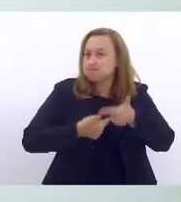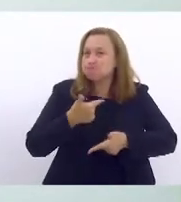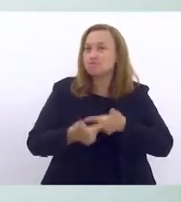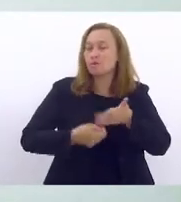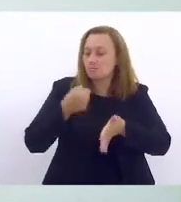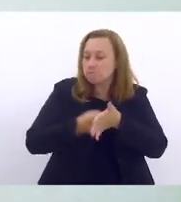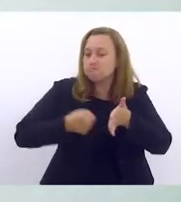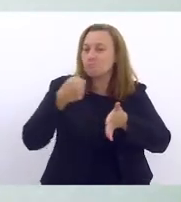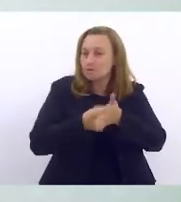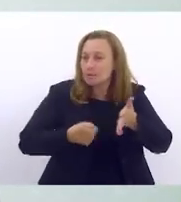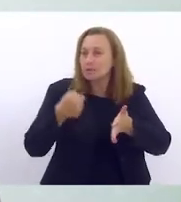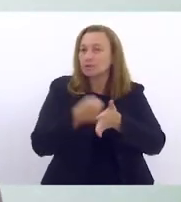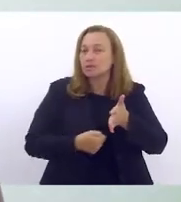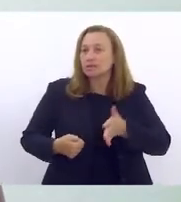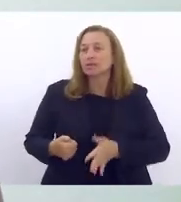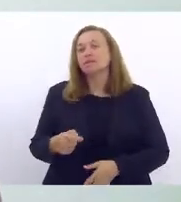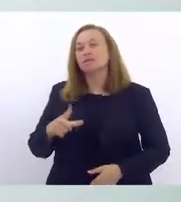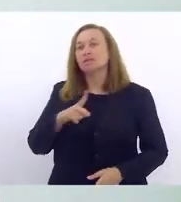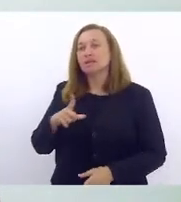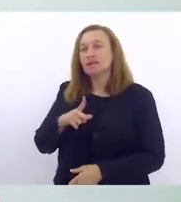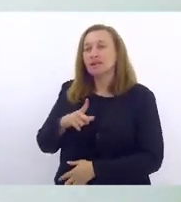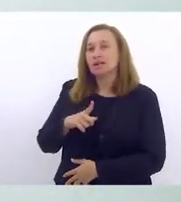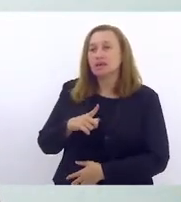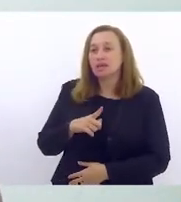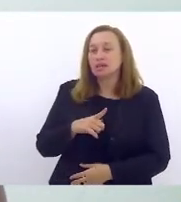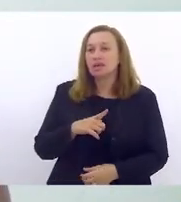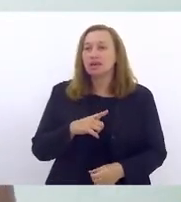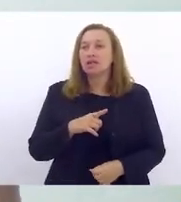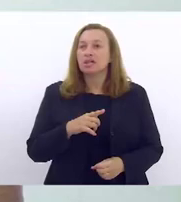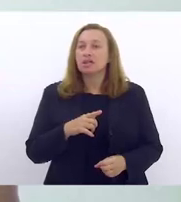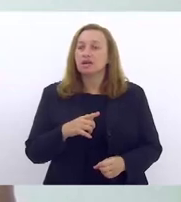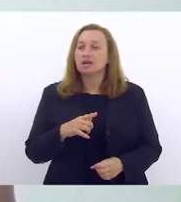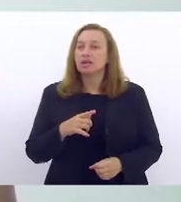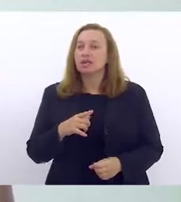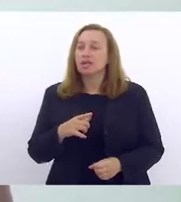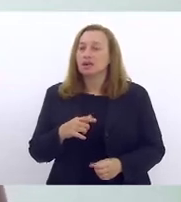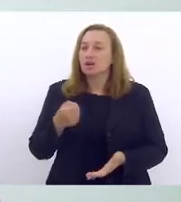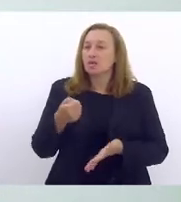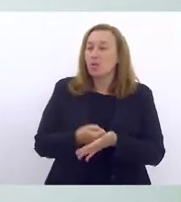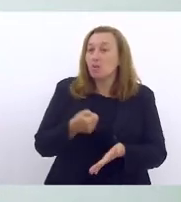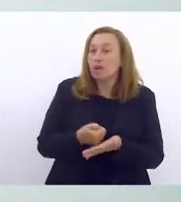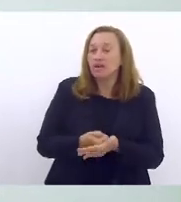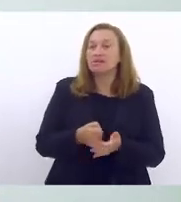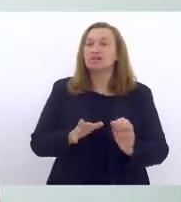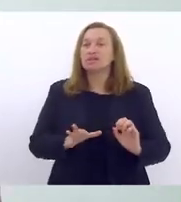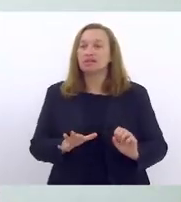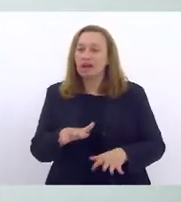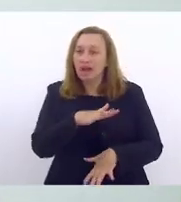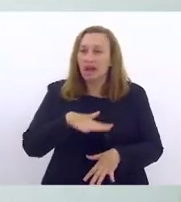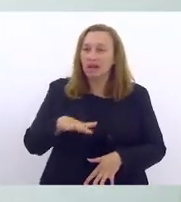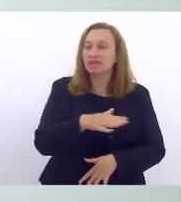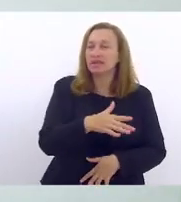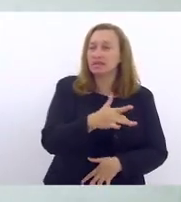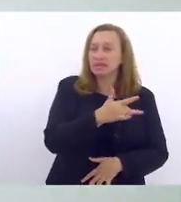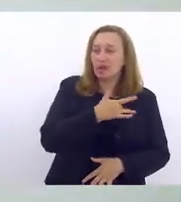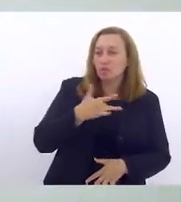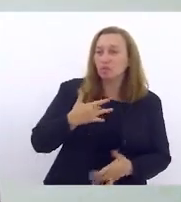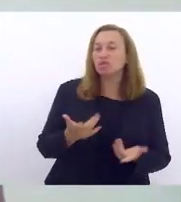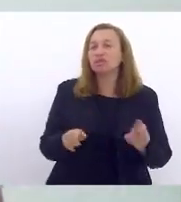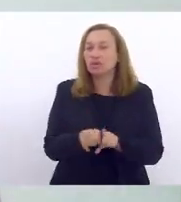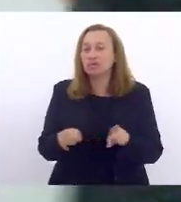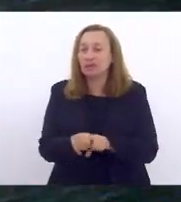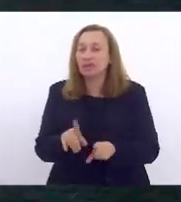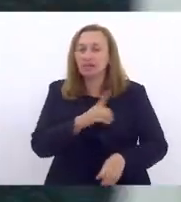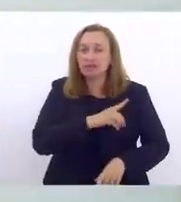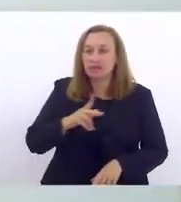trabalha para garantir isso lá na saúde, e a gente trabalha cobrando, né, pela Defensoria Pública. Às vezes a mulher chega lá, olha,